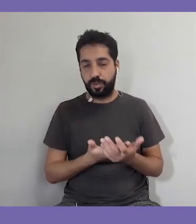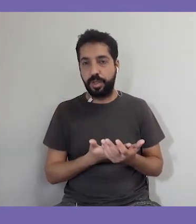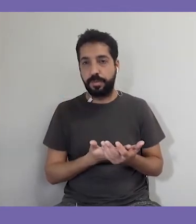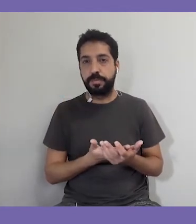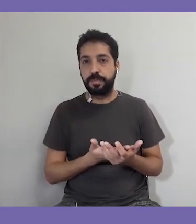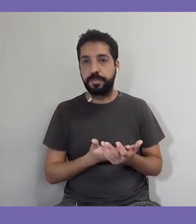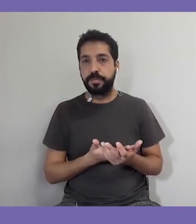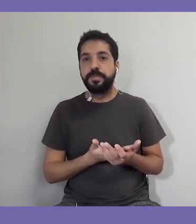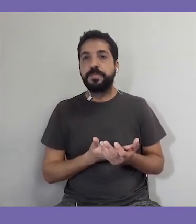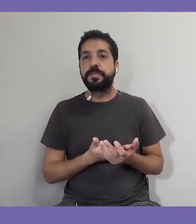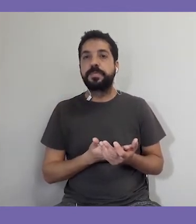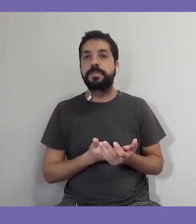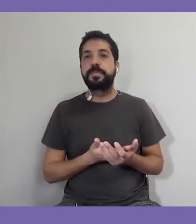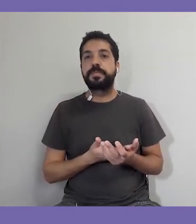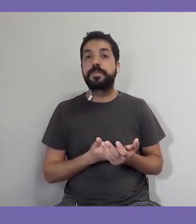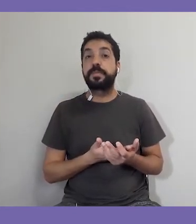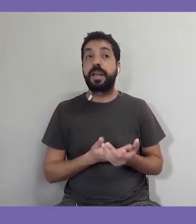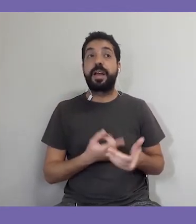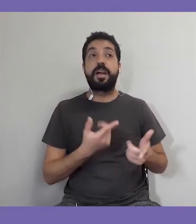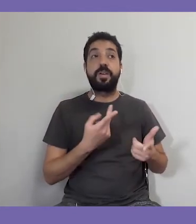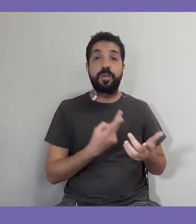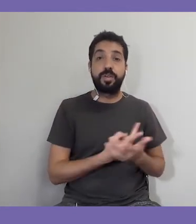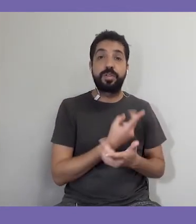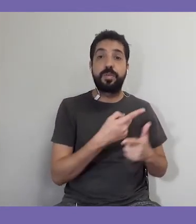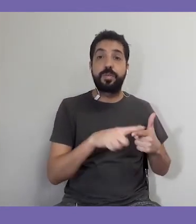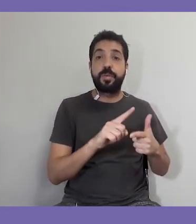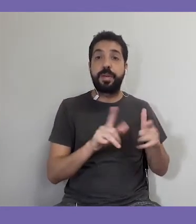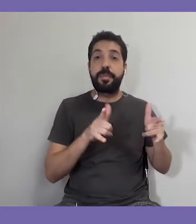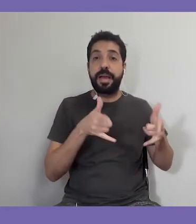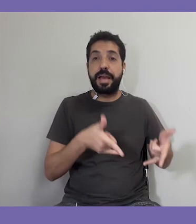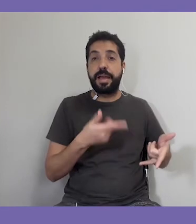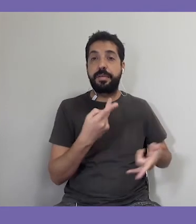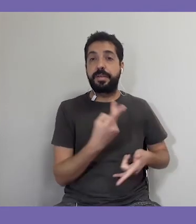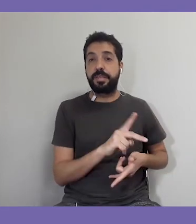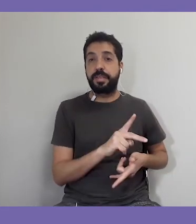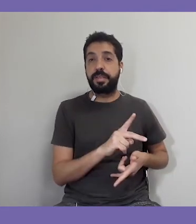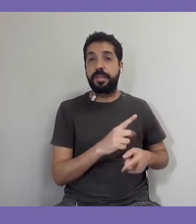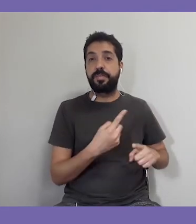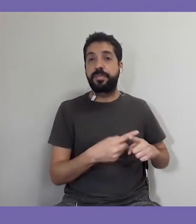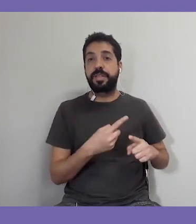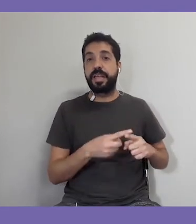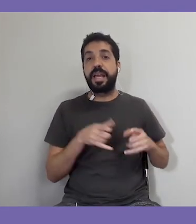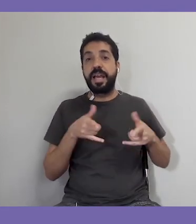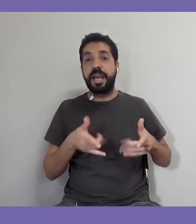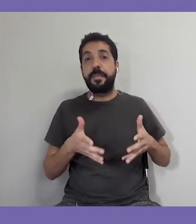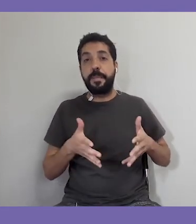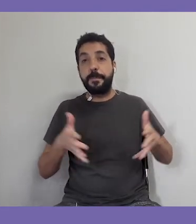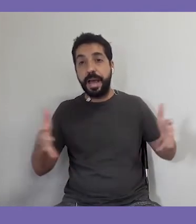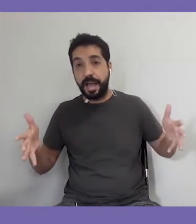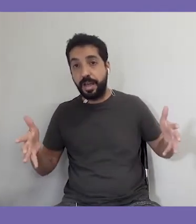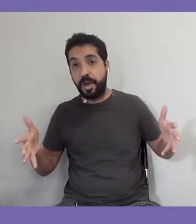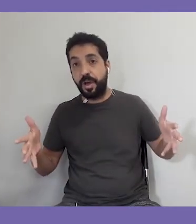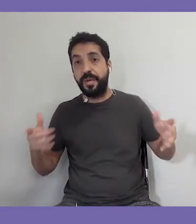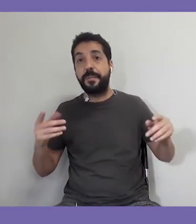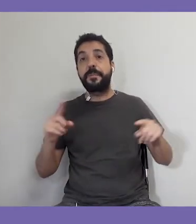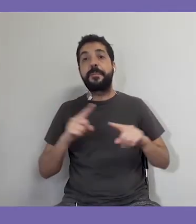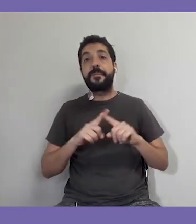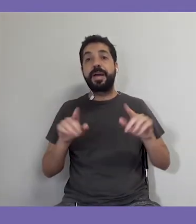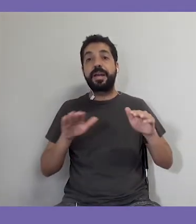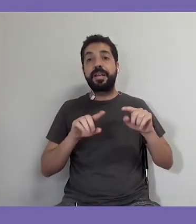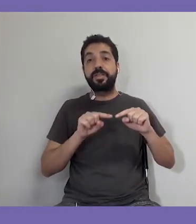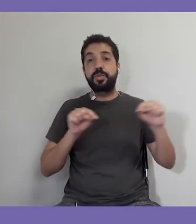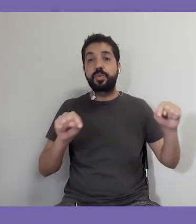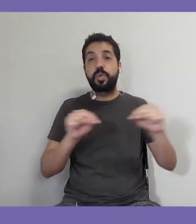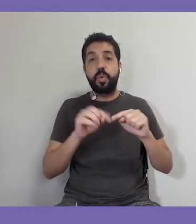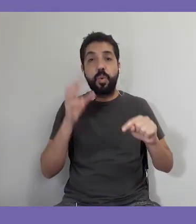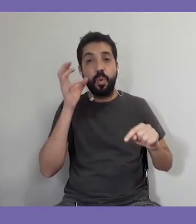estudar, e ela teve um problema com a cama dela, que ela queria uma cama maior e o quarto não caberia